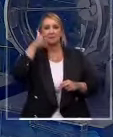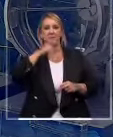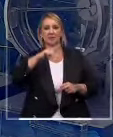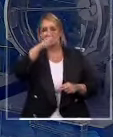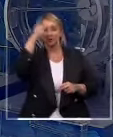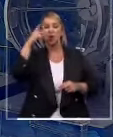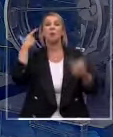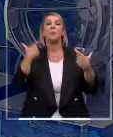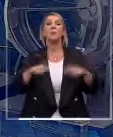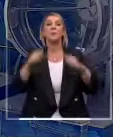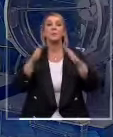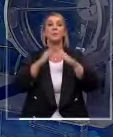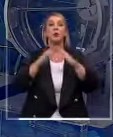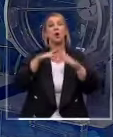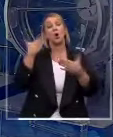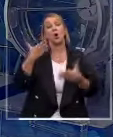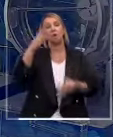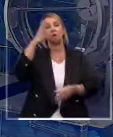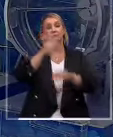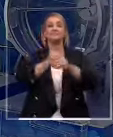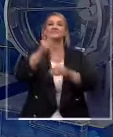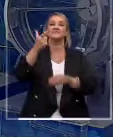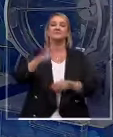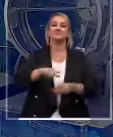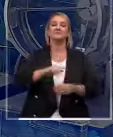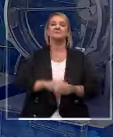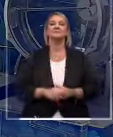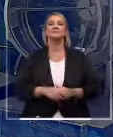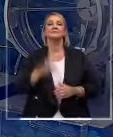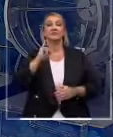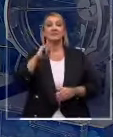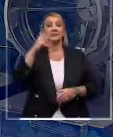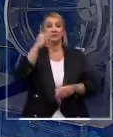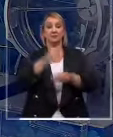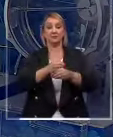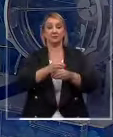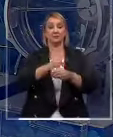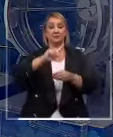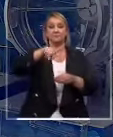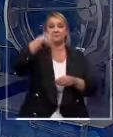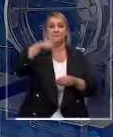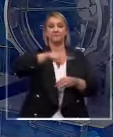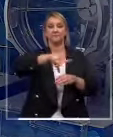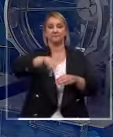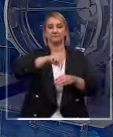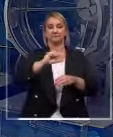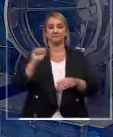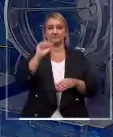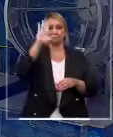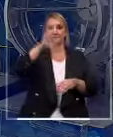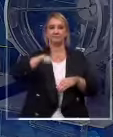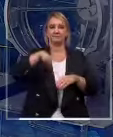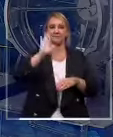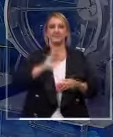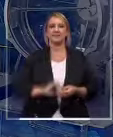ganhadores, de onde são ou se o prêmio ficou acumulado. E lembramos, se ficou acumulado, o próximo sorteio, o valor será ainda maior.